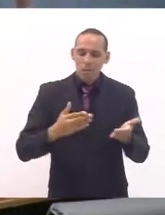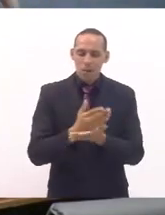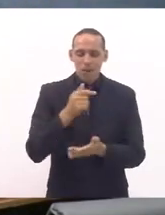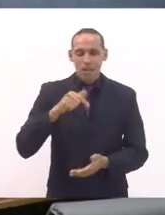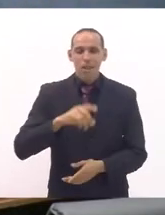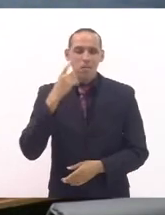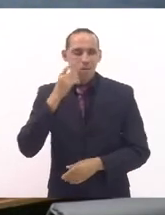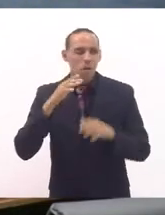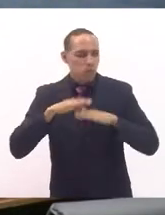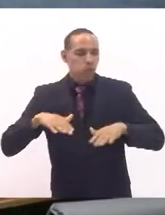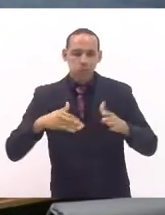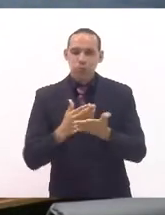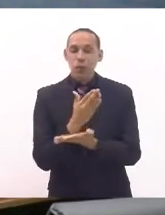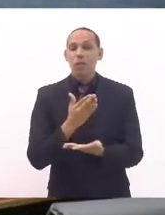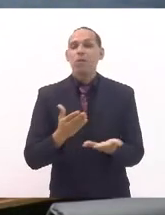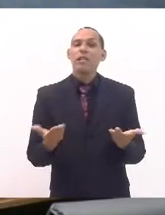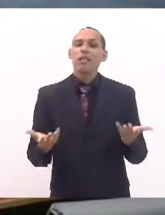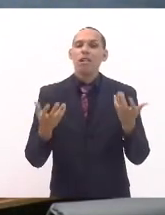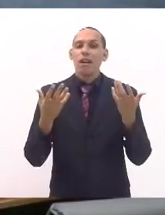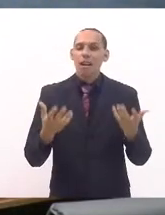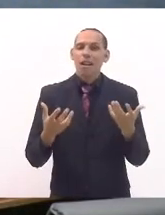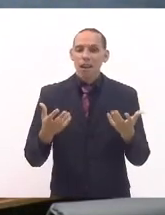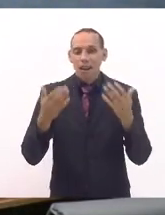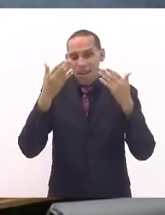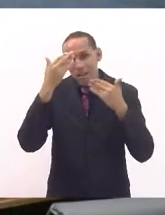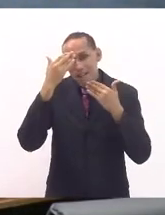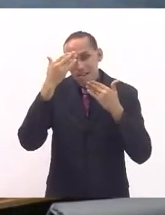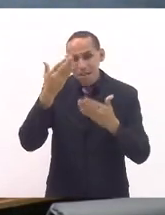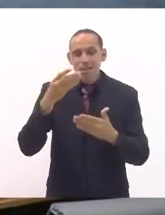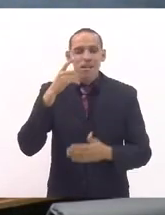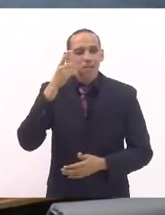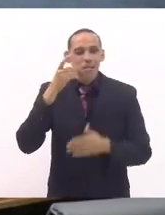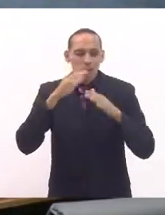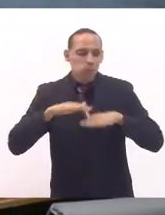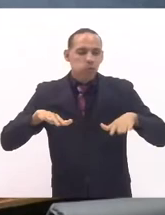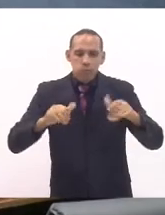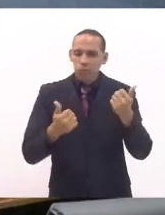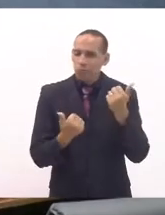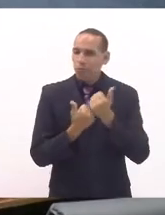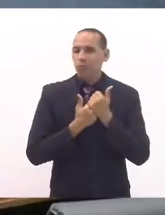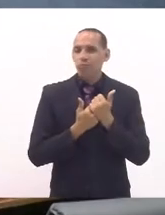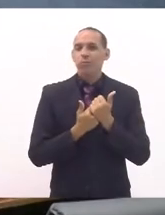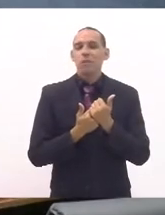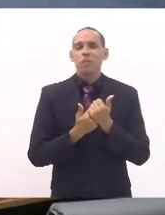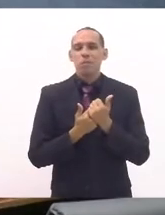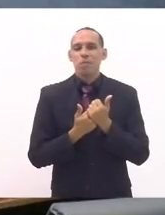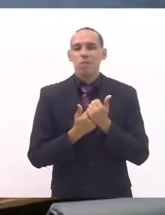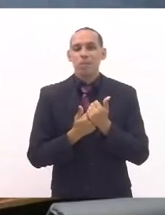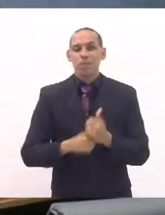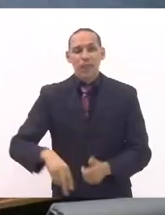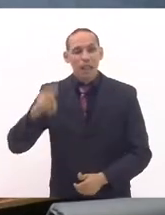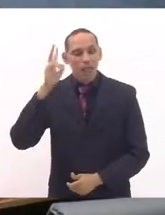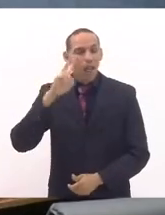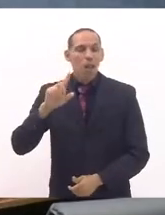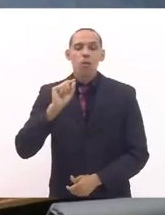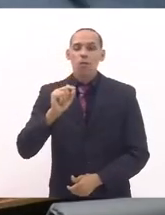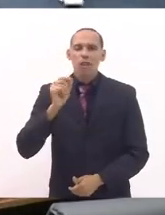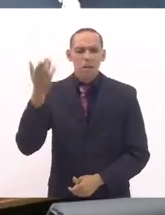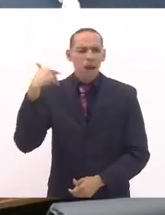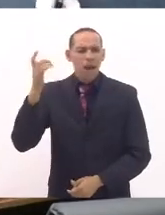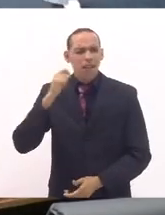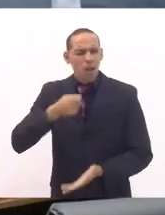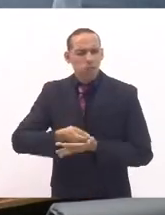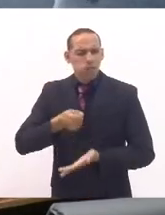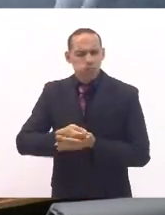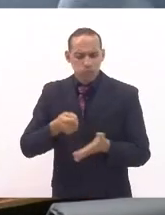os deputados. Quero agradecer o apoio de todos os deputados, lembrando que, na época da ditadura